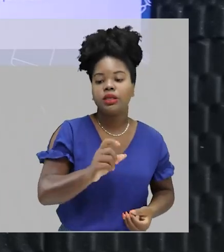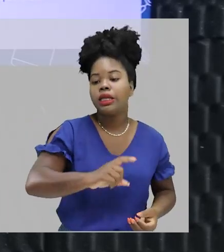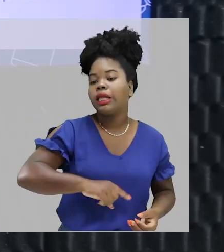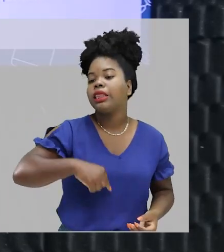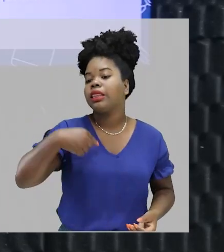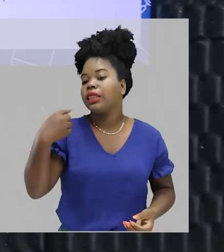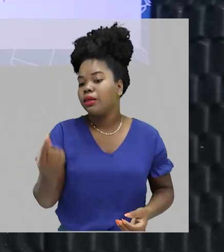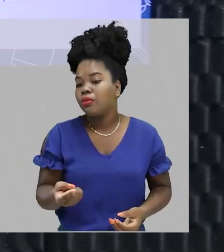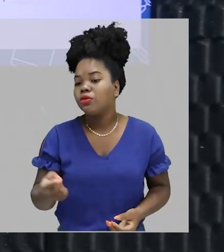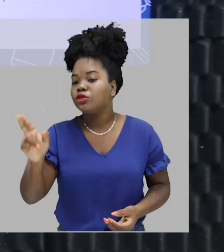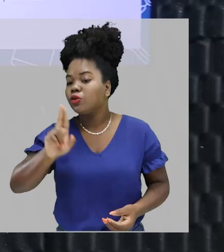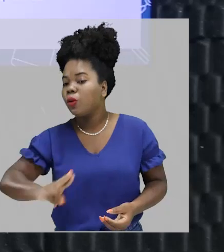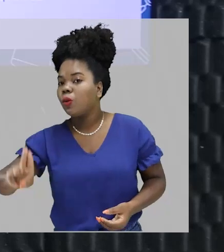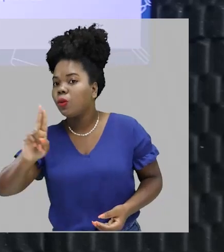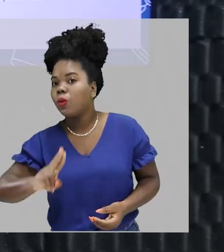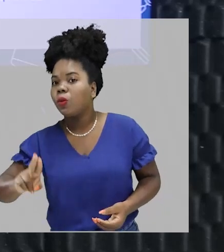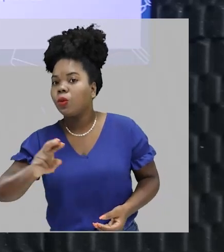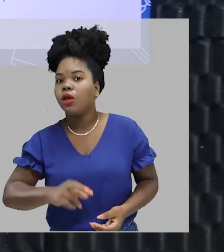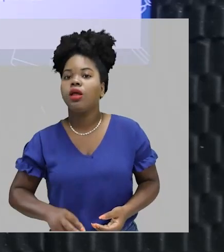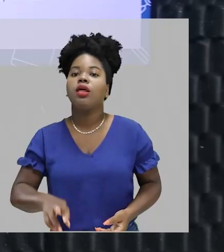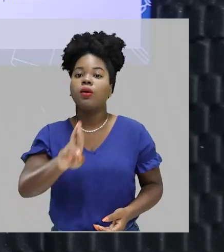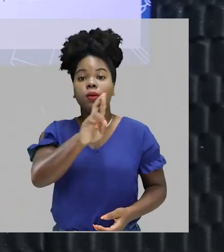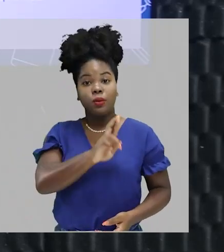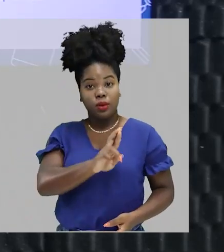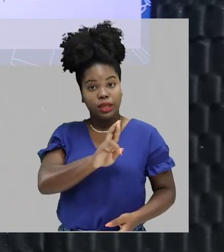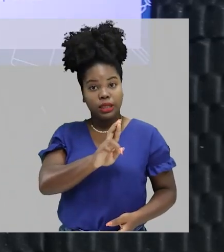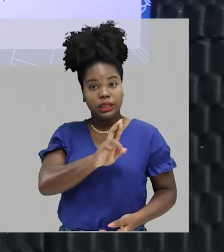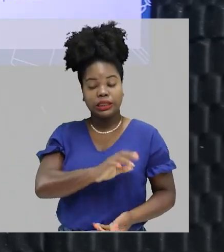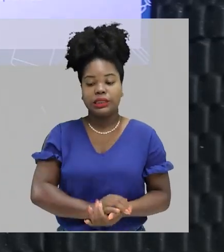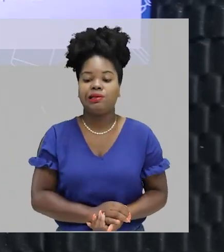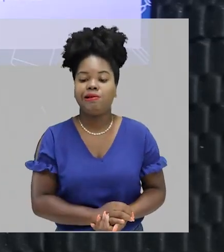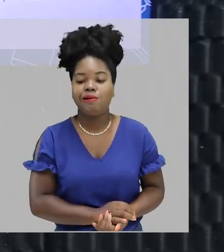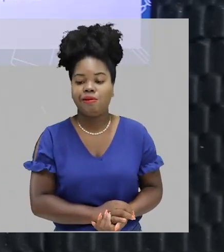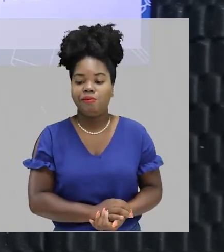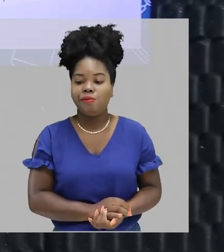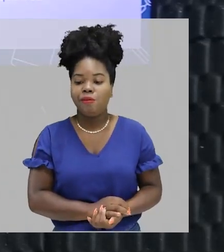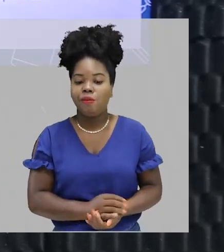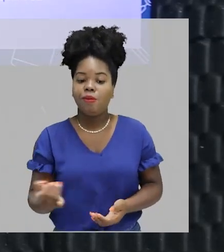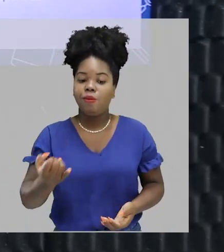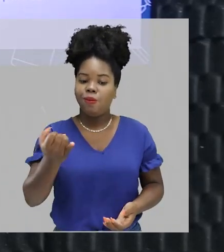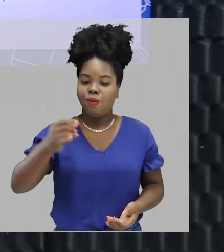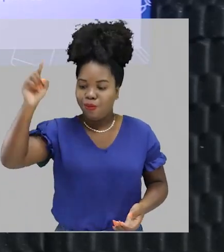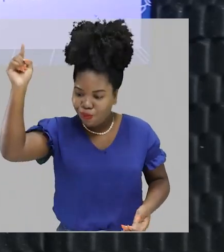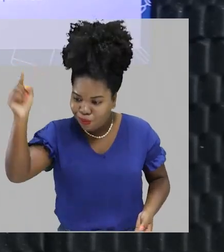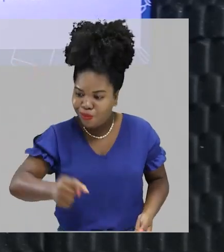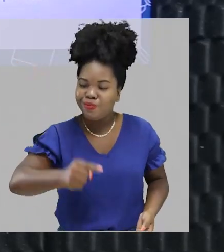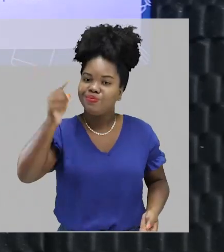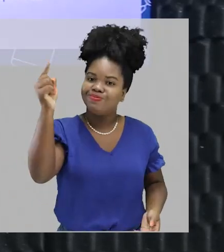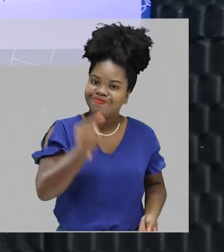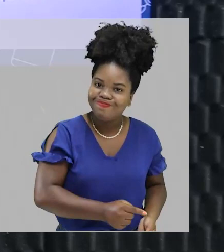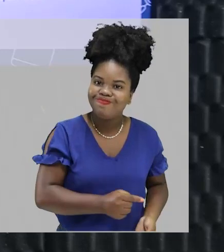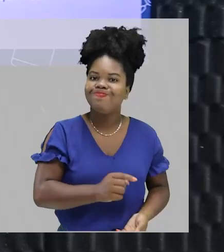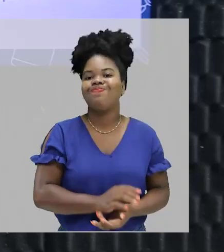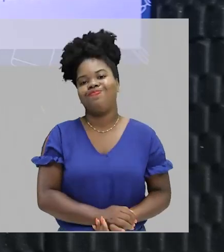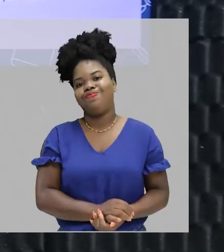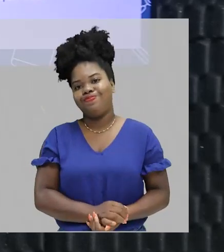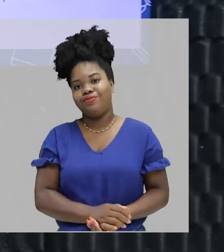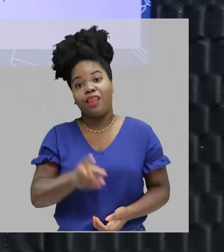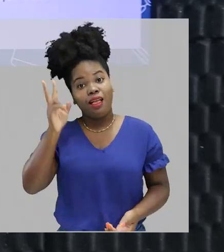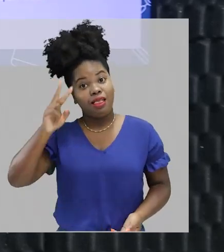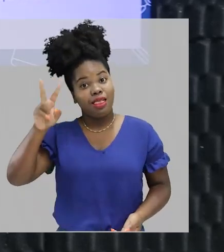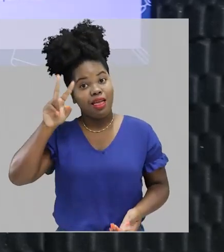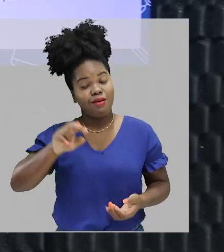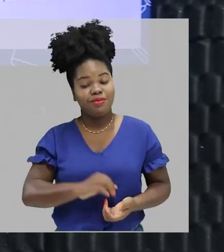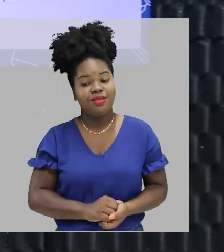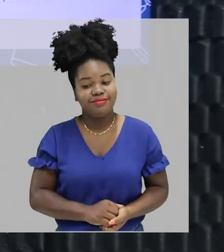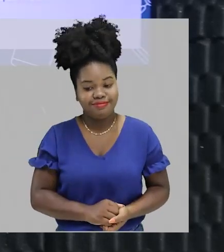utilizadas como reagentes, ok? Sejam canceladas. Então, essas substâncias intermediárias devem